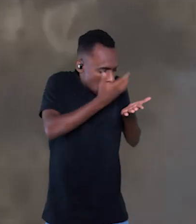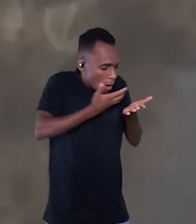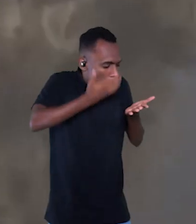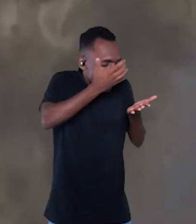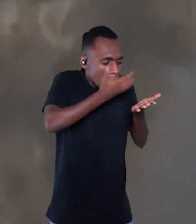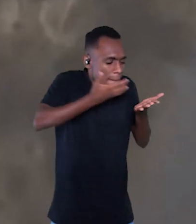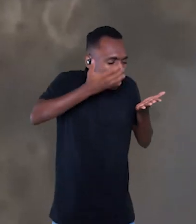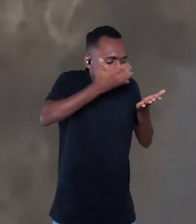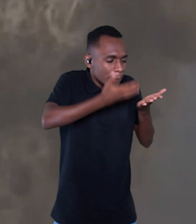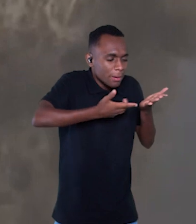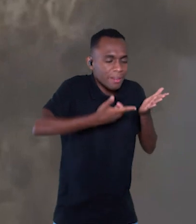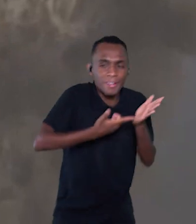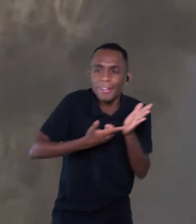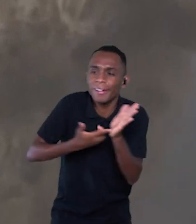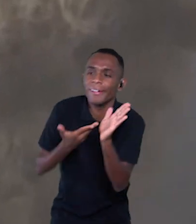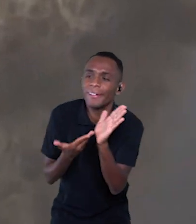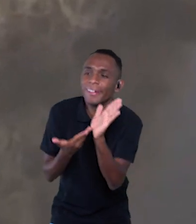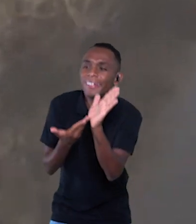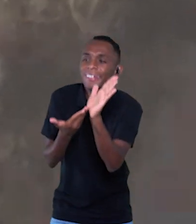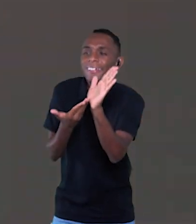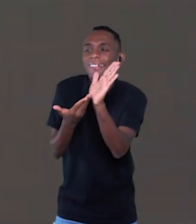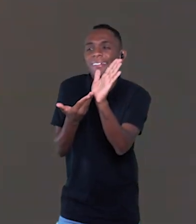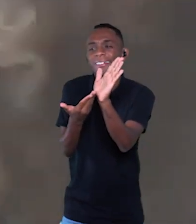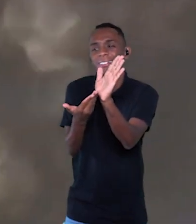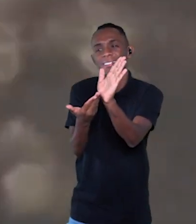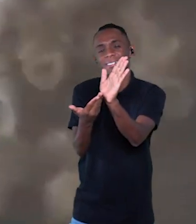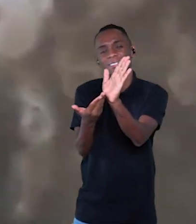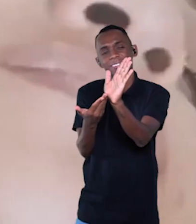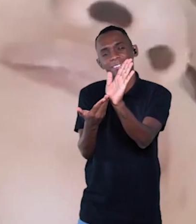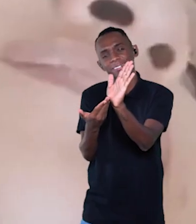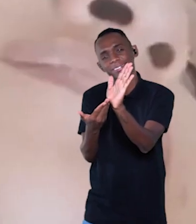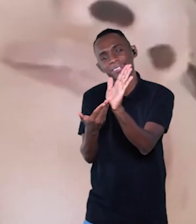canção vai estar lhe esperando.